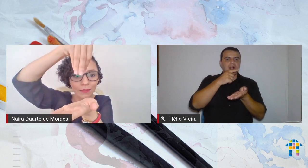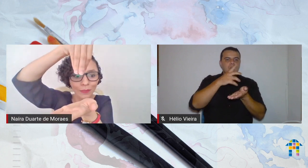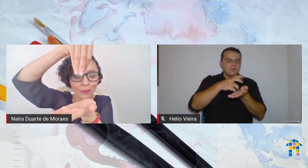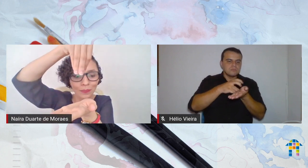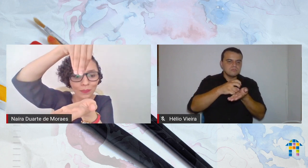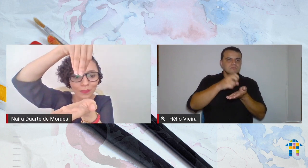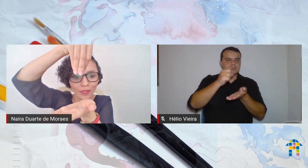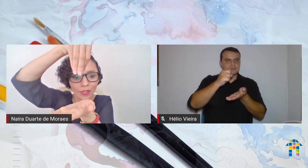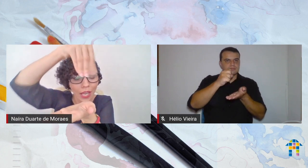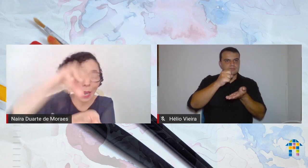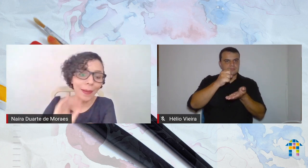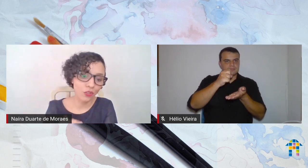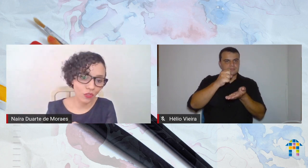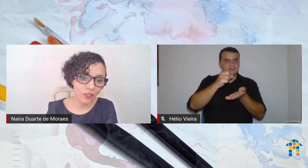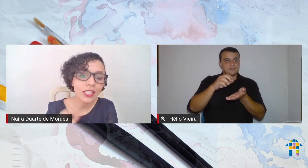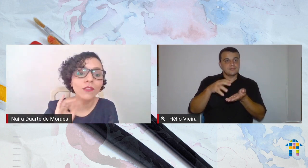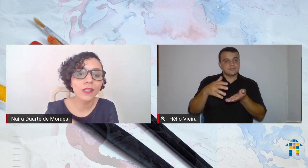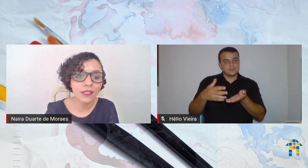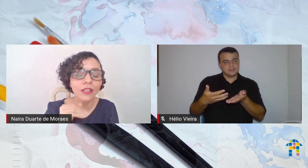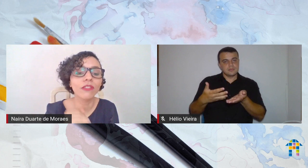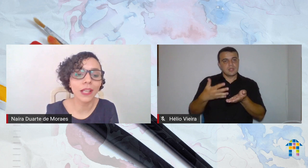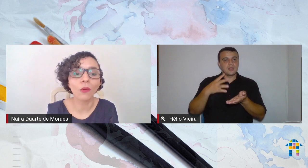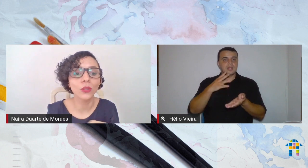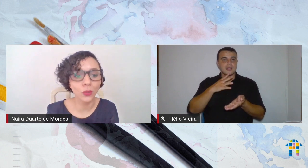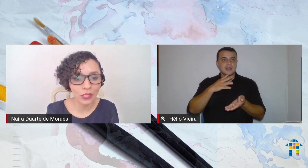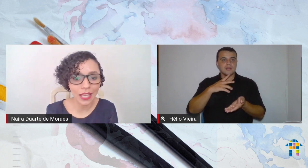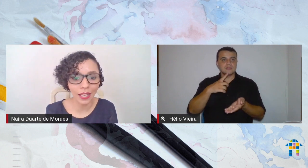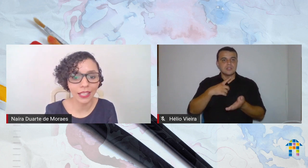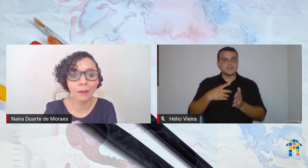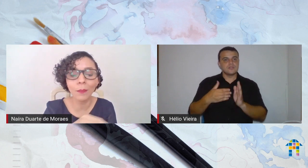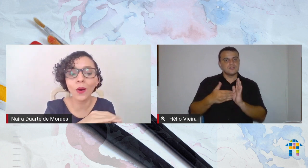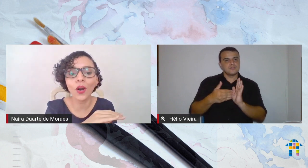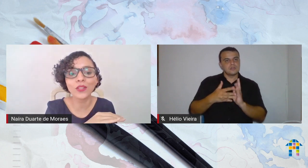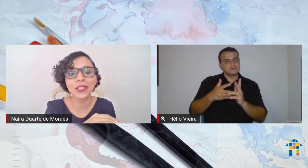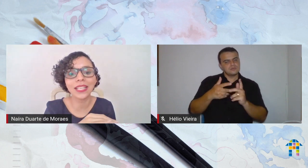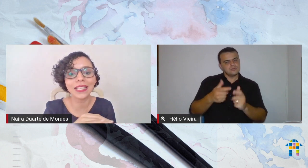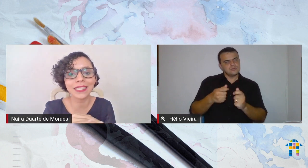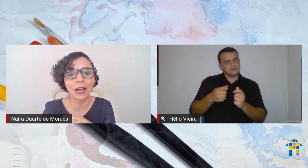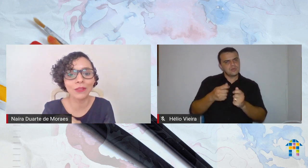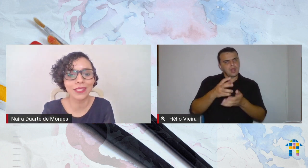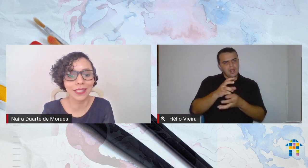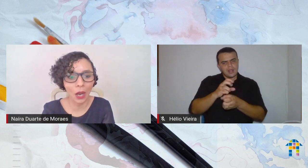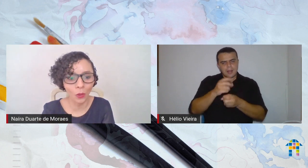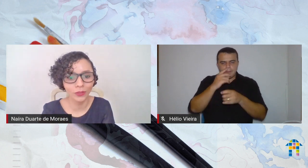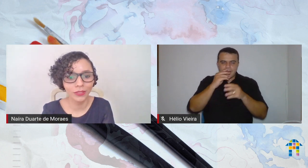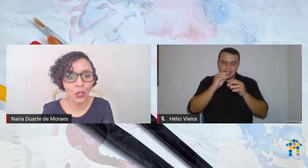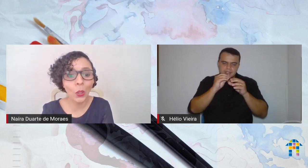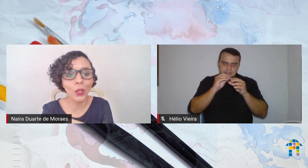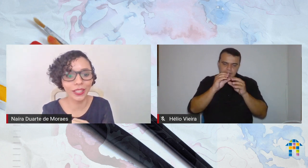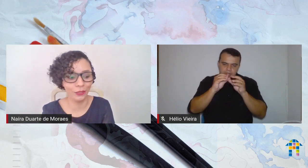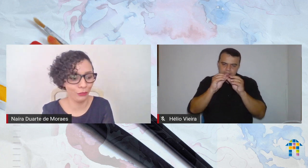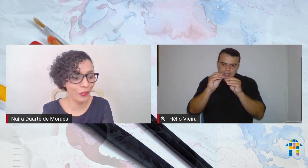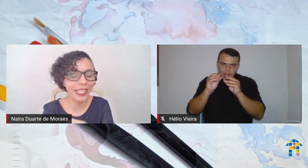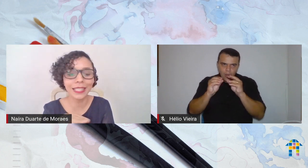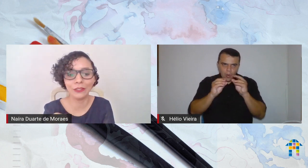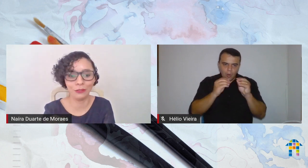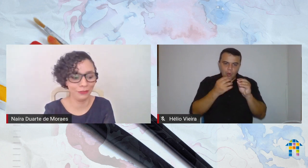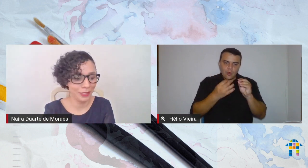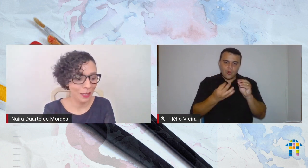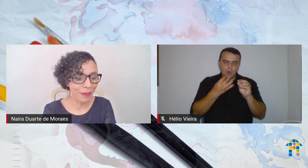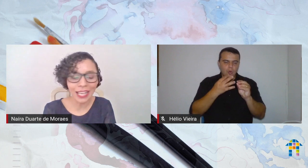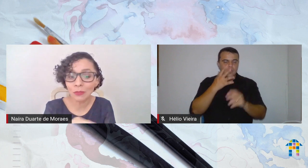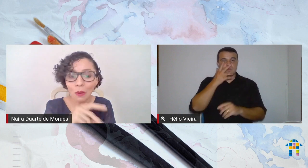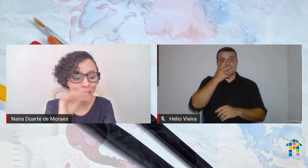tinta. A parte divertida que vocês têm no final, quando tudo seca, aquele monte de cristal de sal colorido. Fica